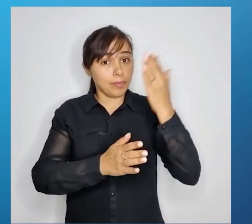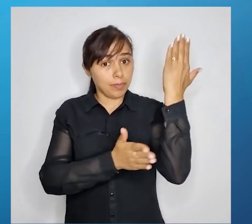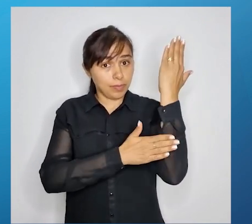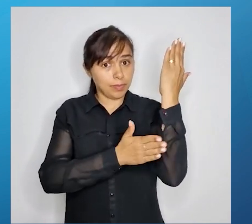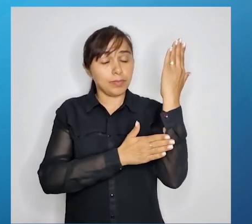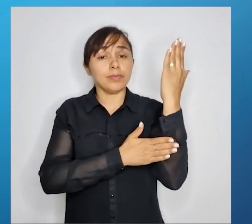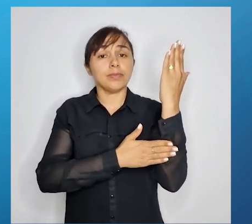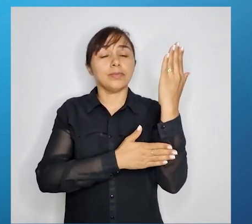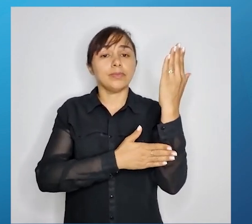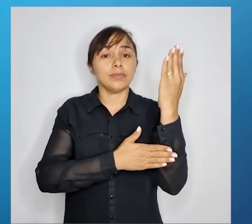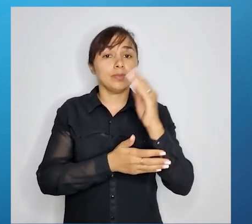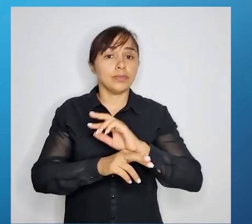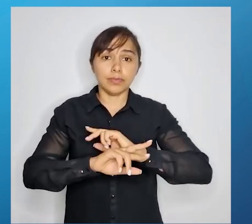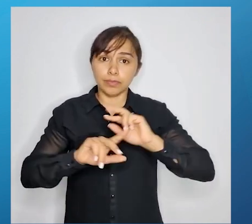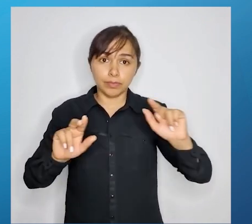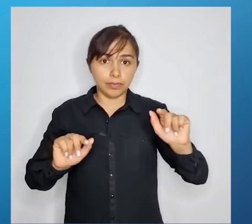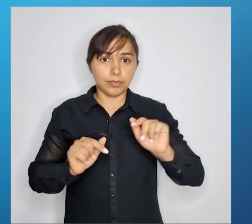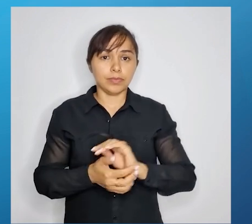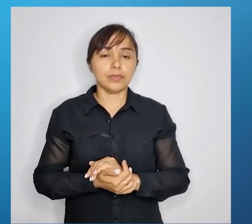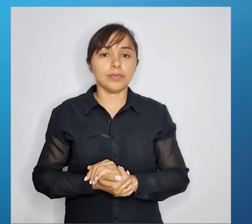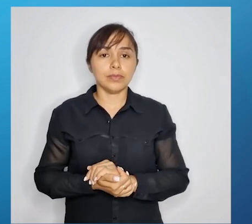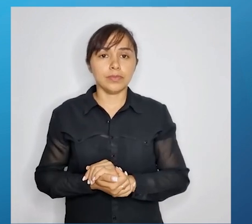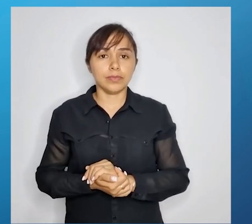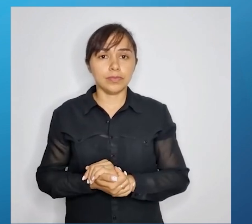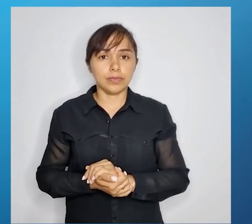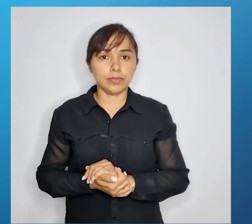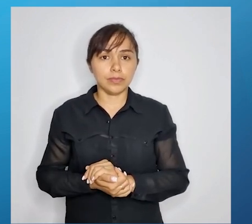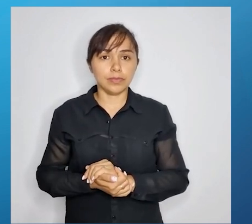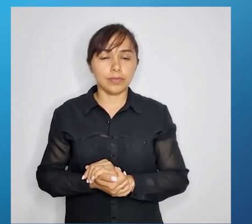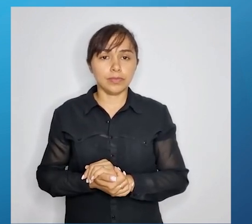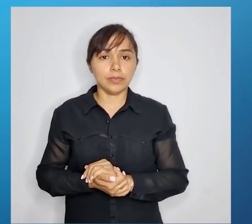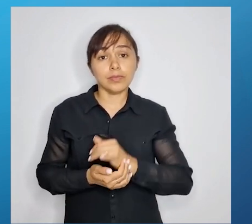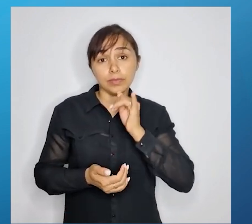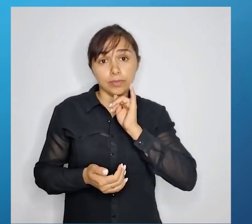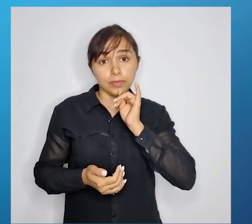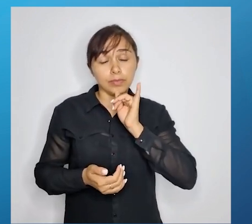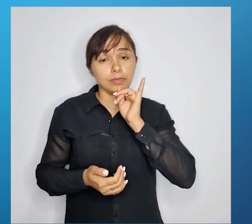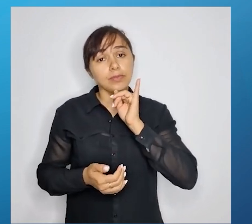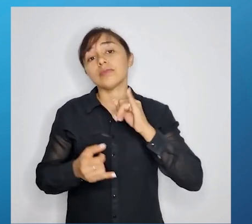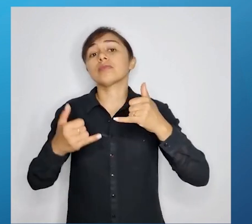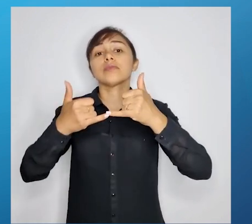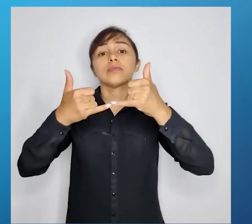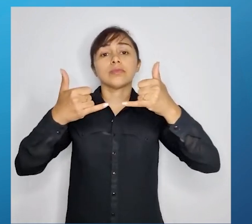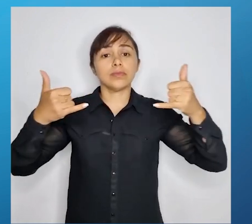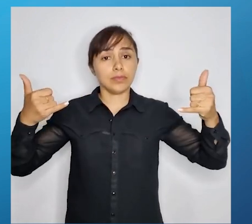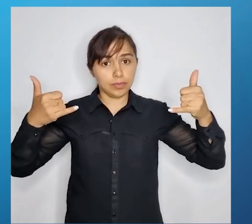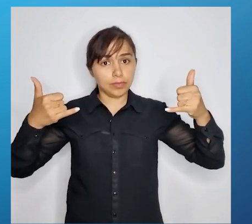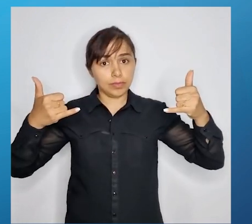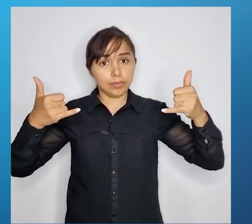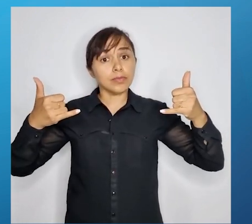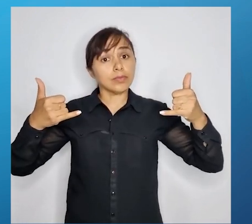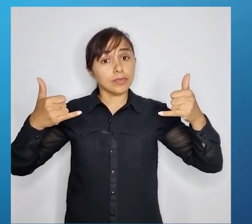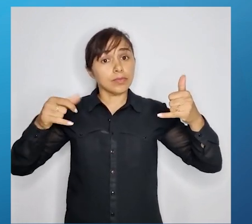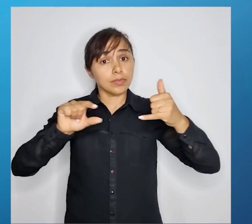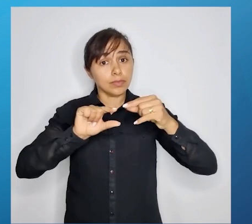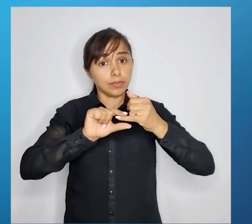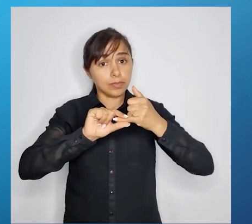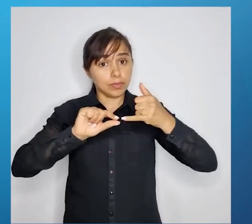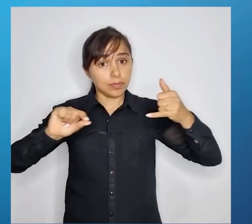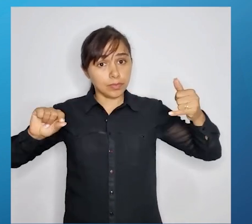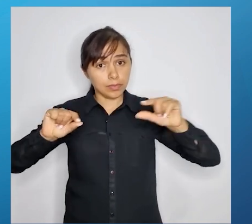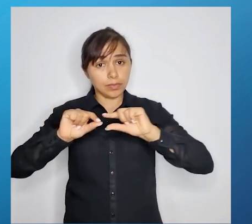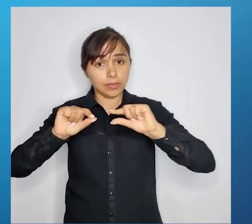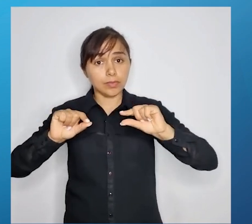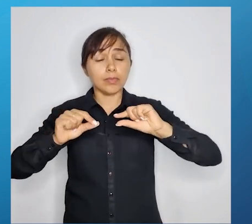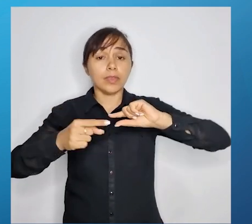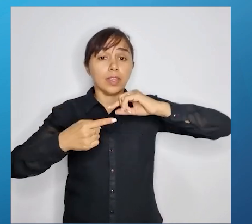entre outros. Então, falando aqui desse exemplo da fiação, que nossa rede elétrica é a fiação de cobre, nós temos os fios